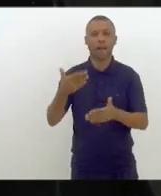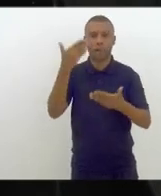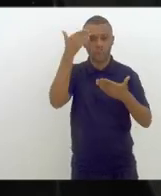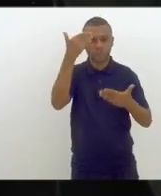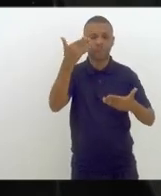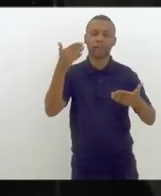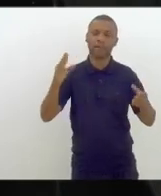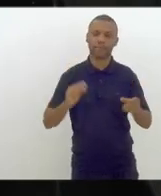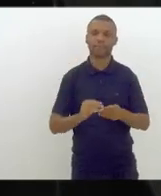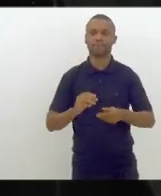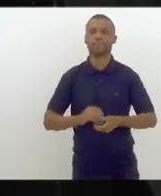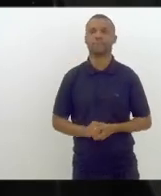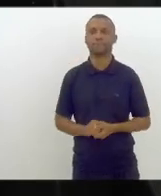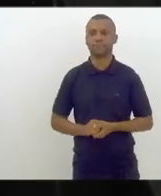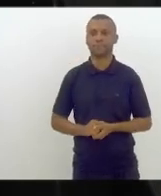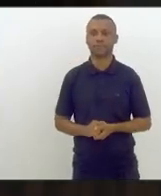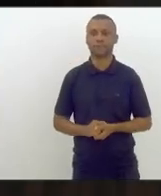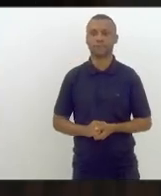obrigado, presidente.